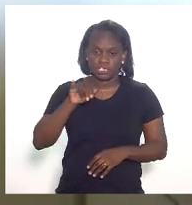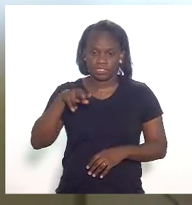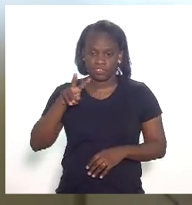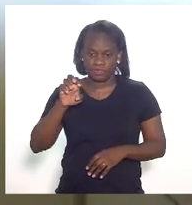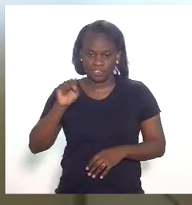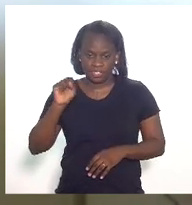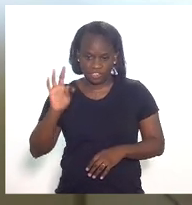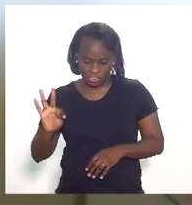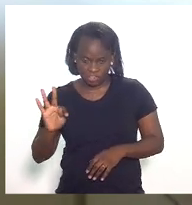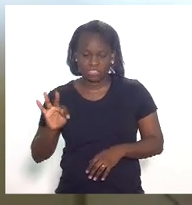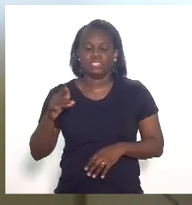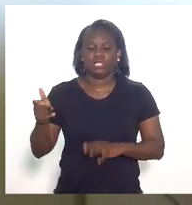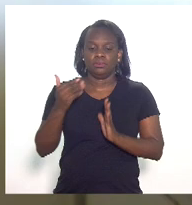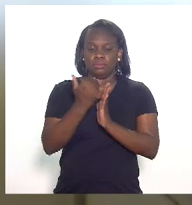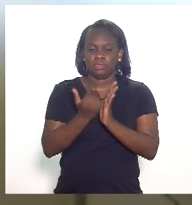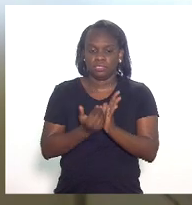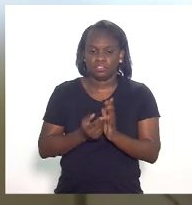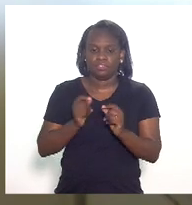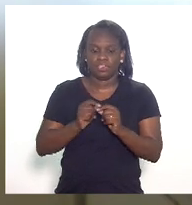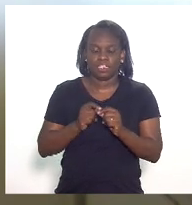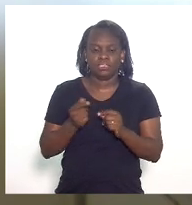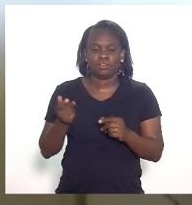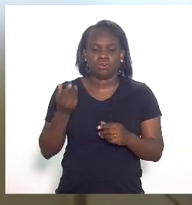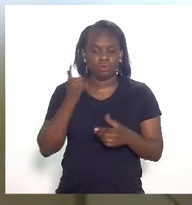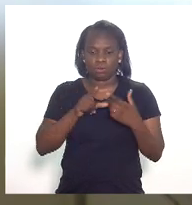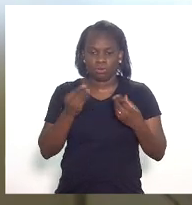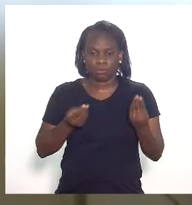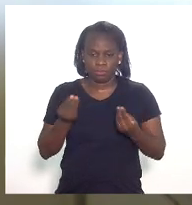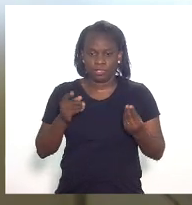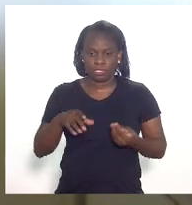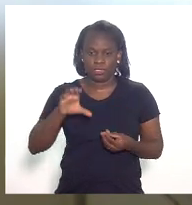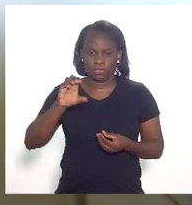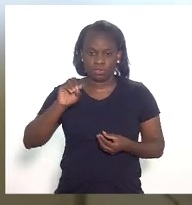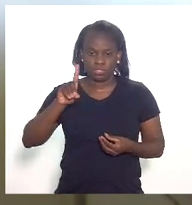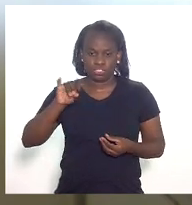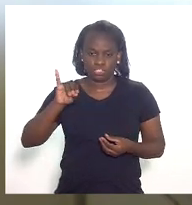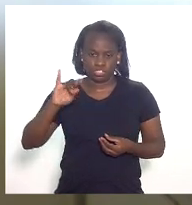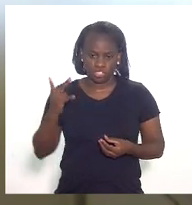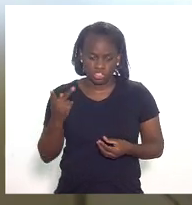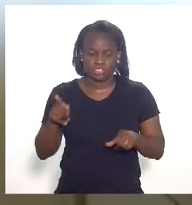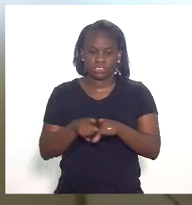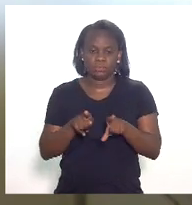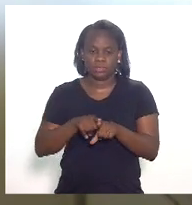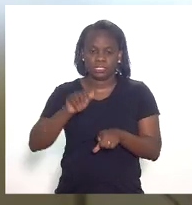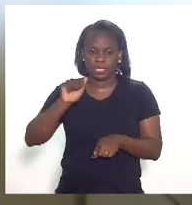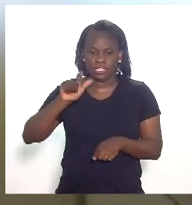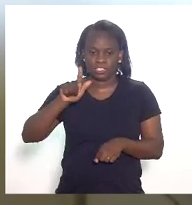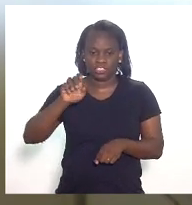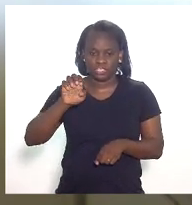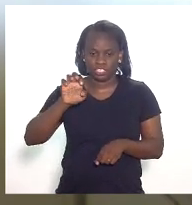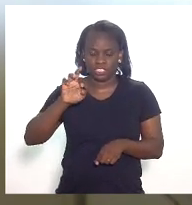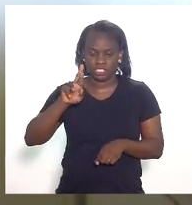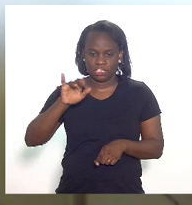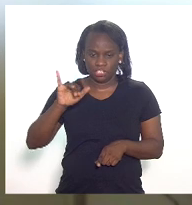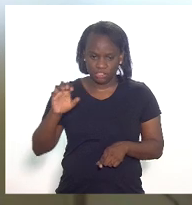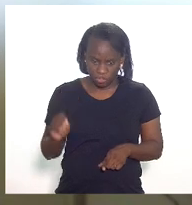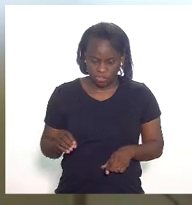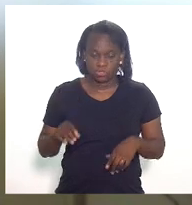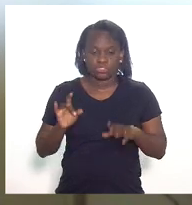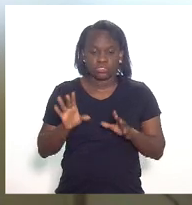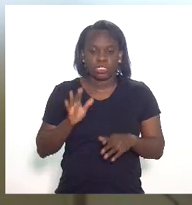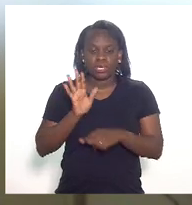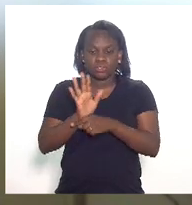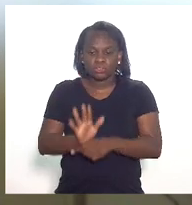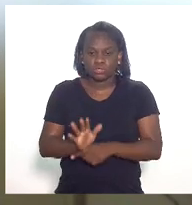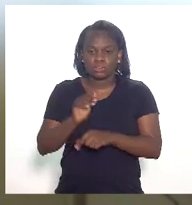é realizado através da Codim e da AG Rio. Então, é só, simplesmente para